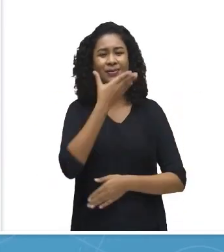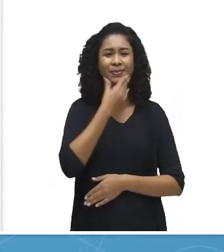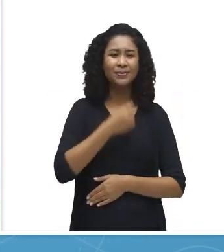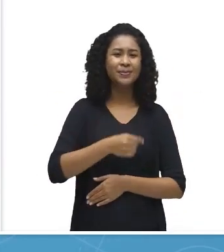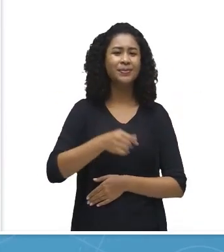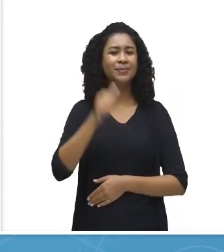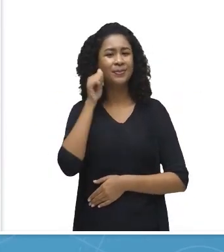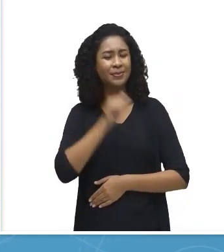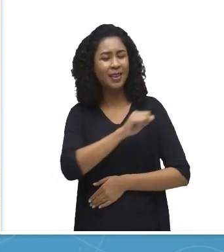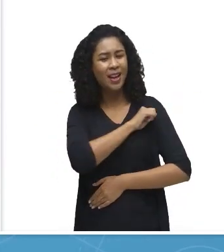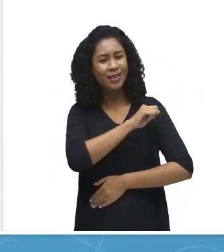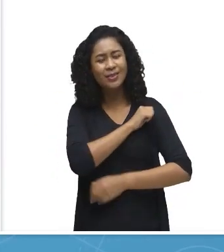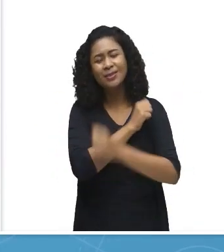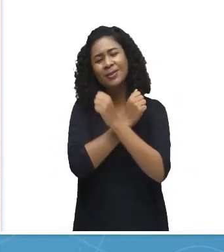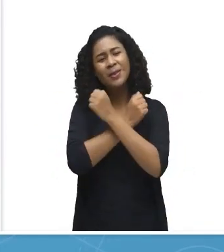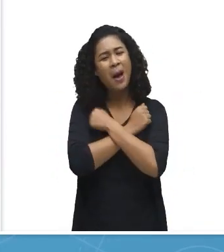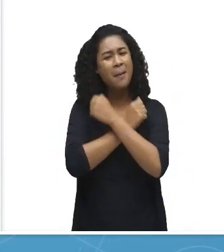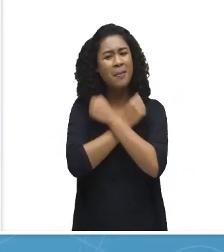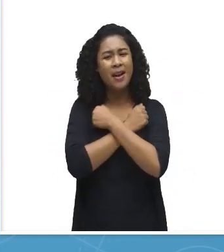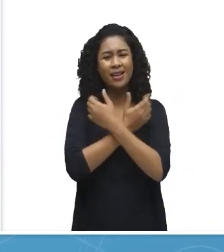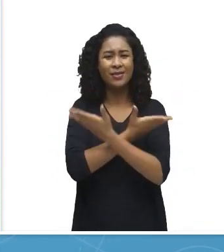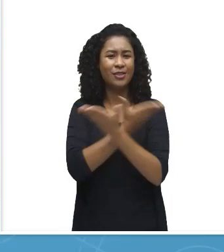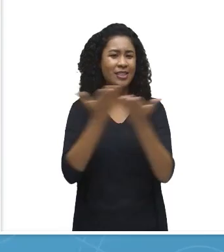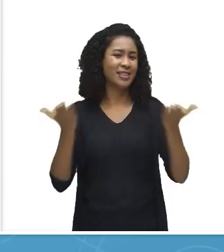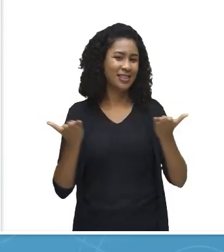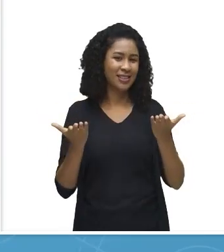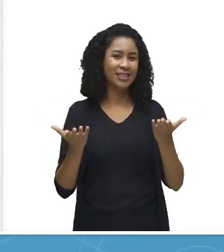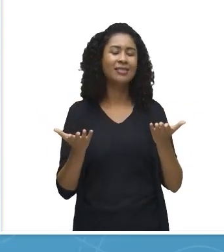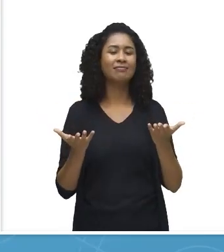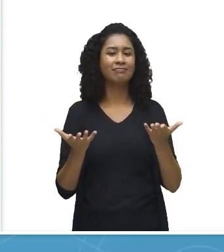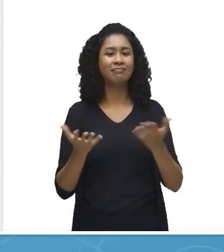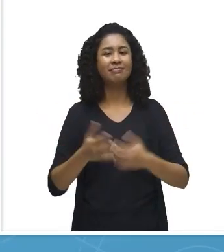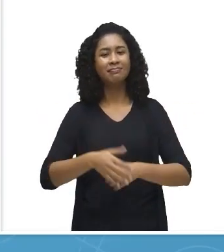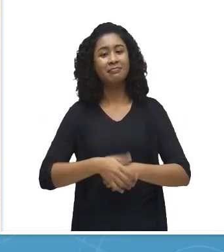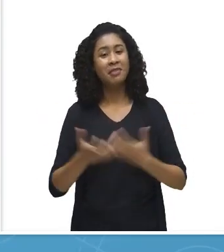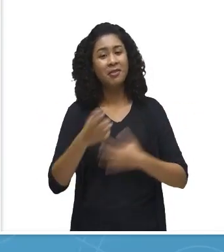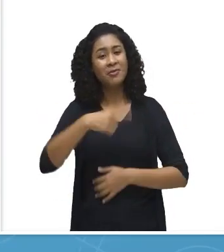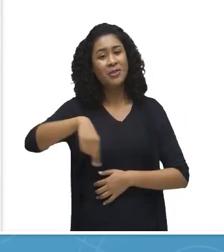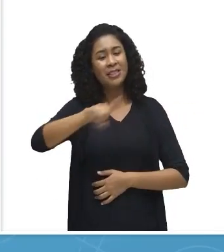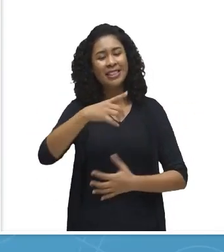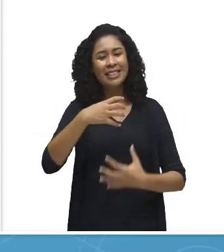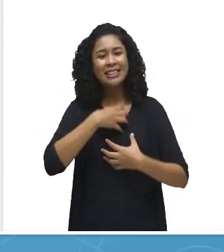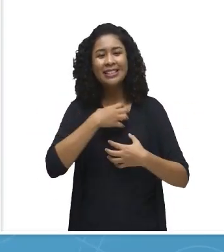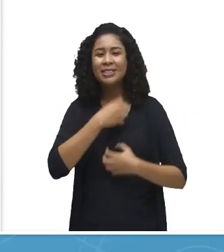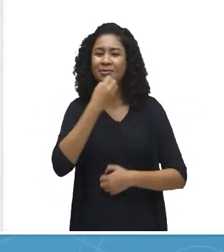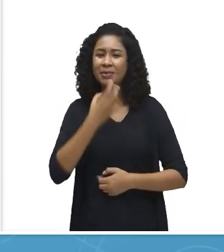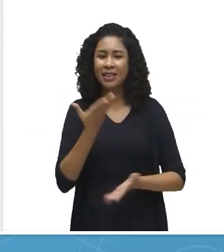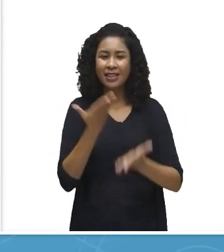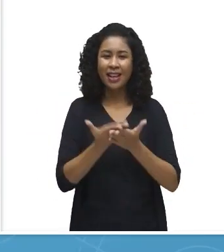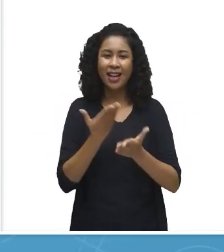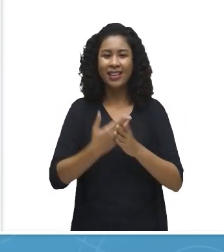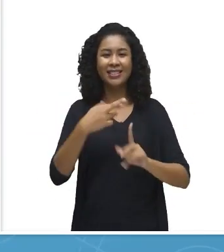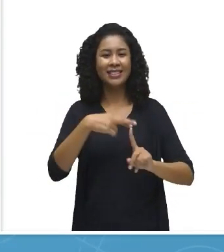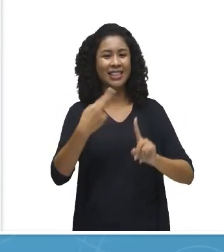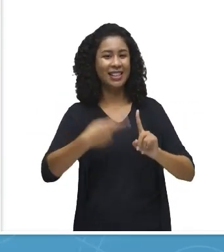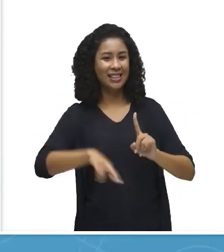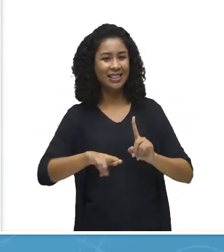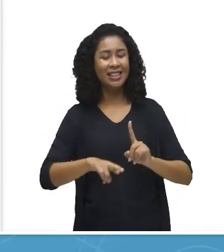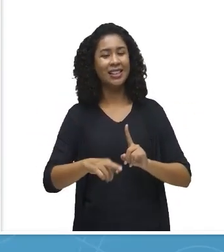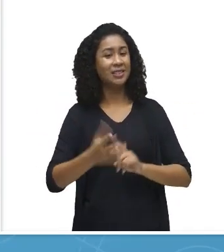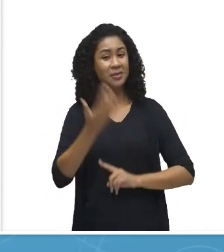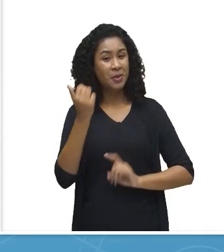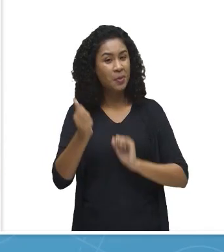abraço de coração. Sinta-se sempre muito bem acolhido e acolhida na nossa aula de ensino religioso e vamos